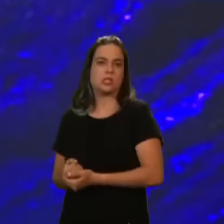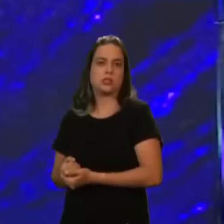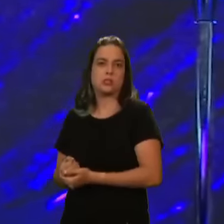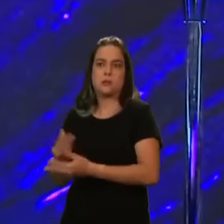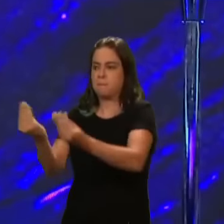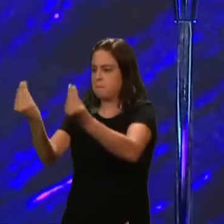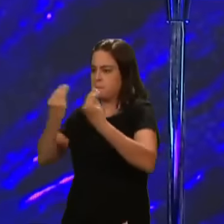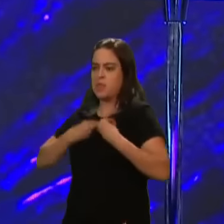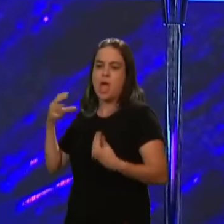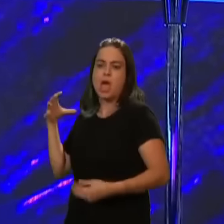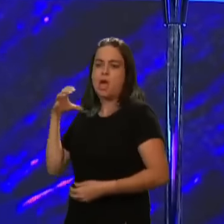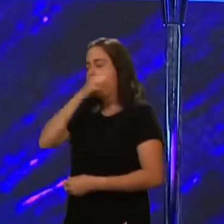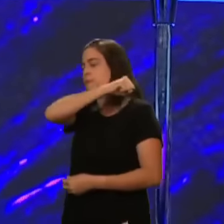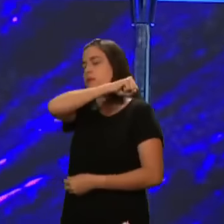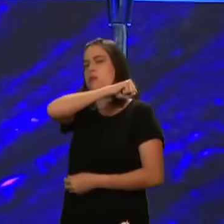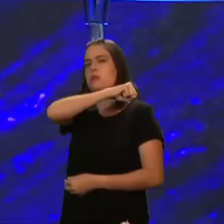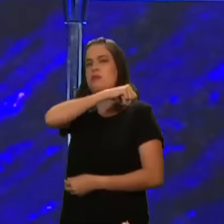como.